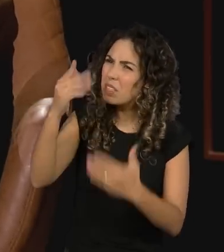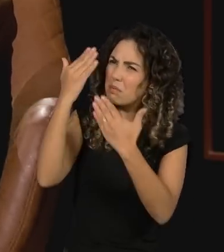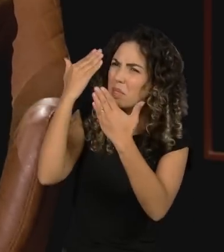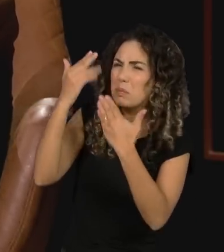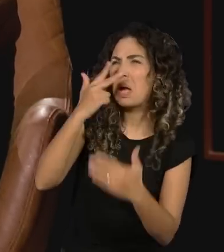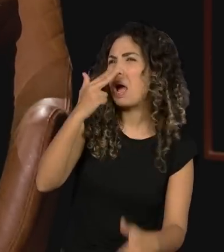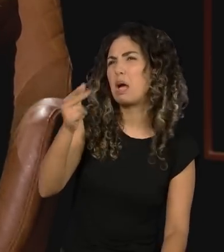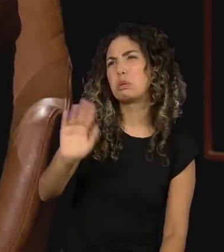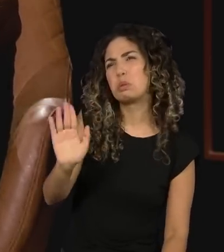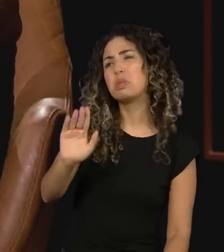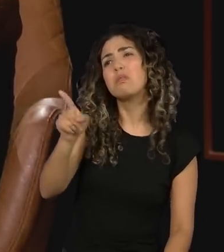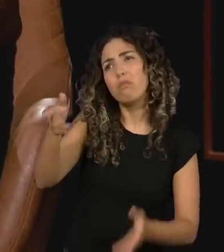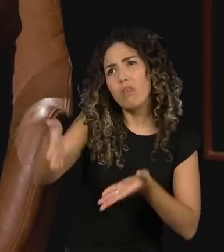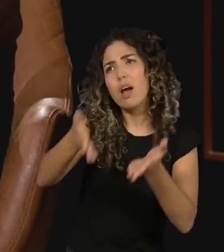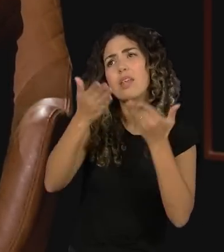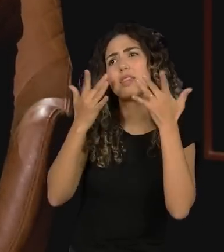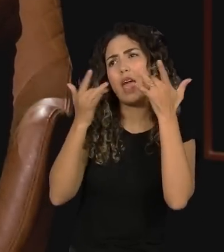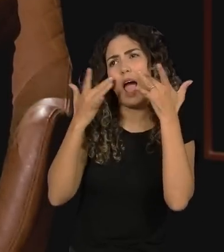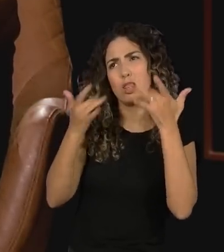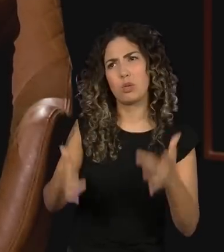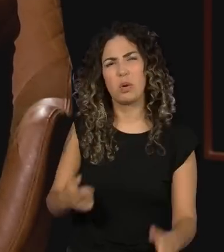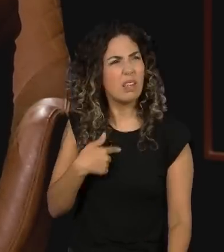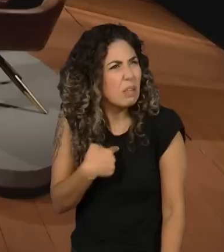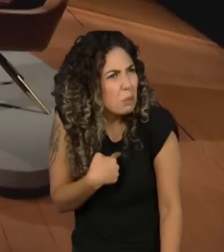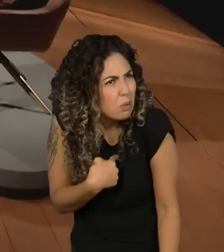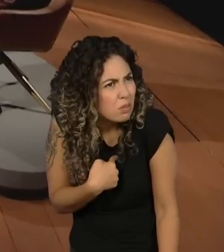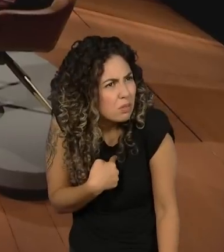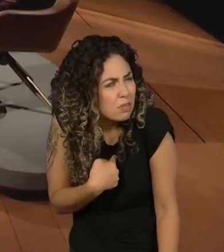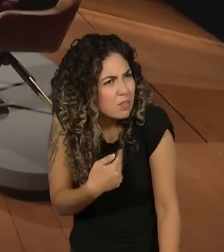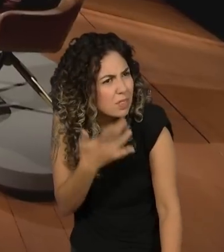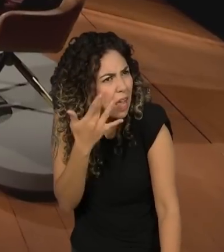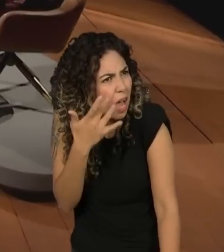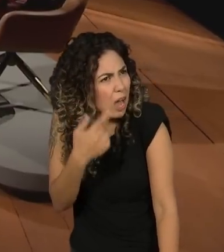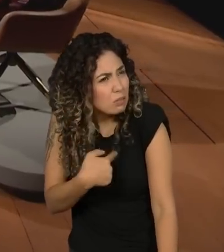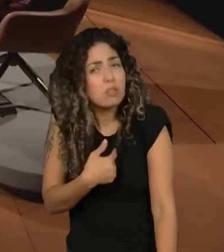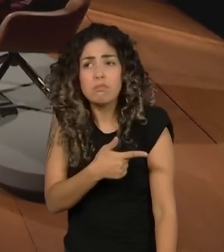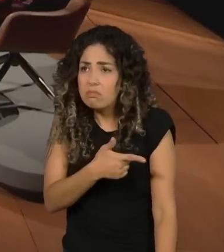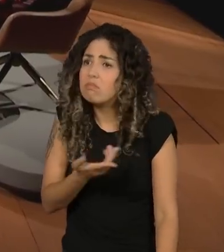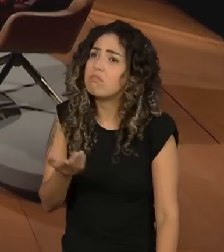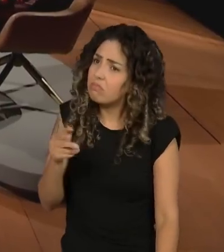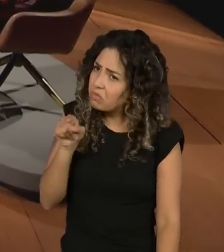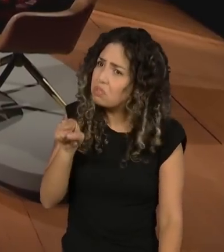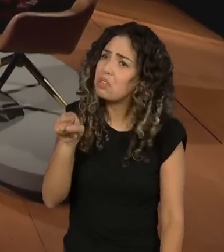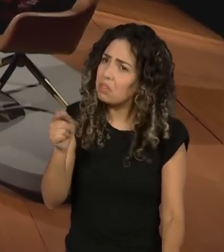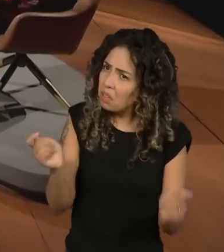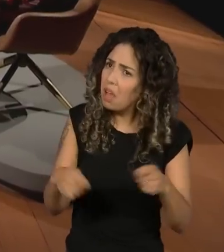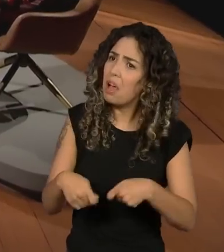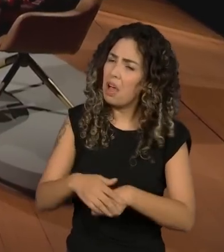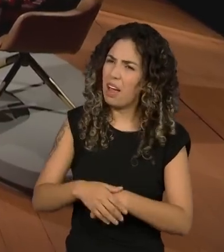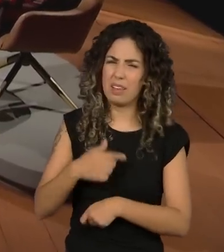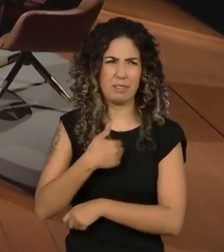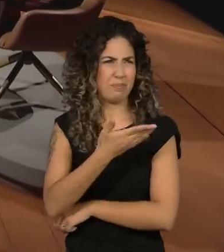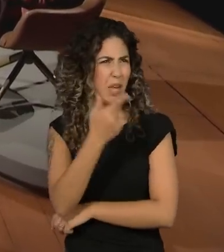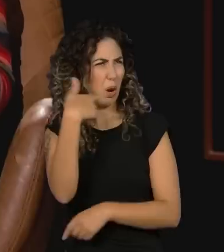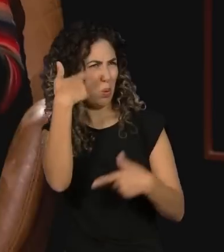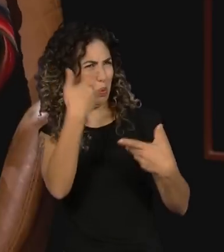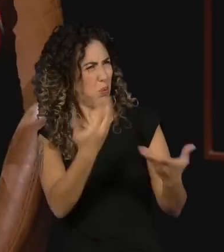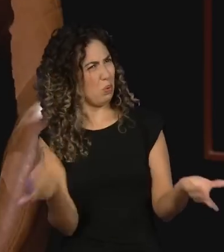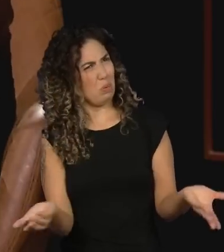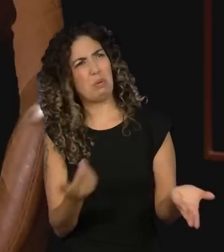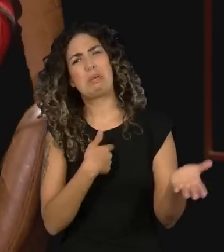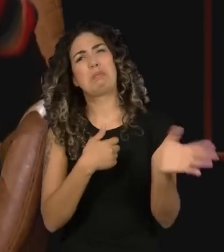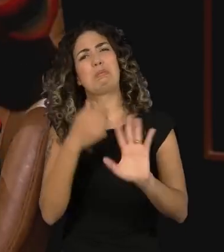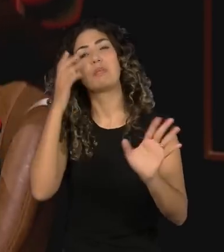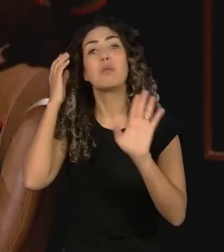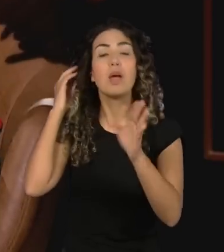devia ir para o teatro. Falei, eu? Ele falou, você. falei, você está maluco. Eu tinha feito